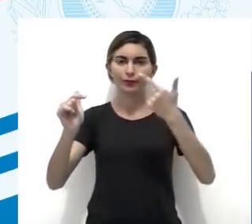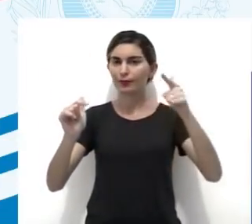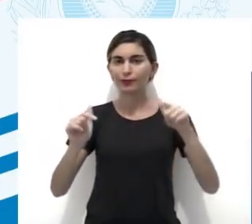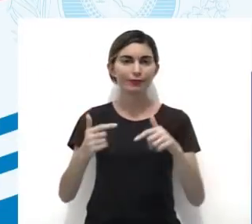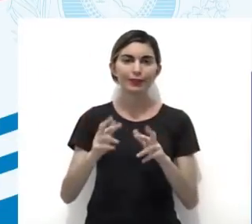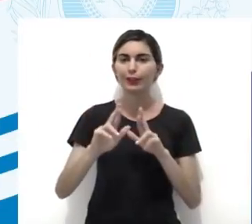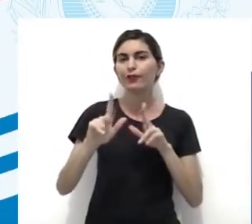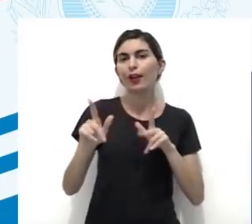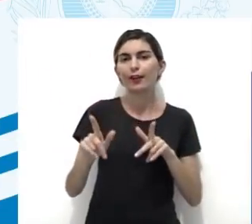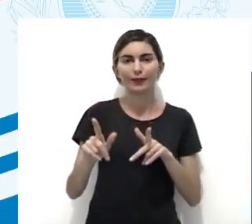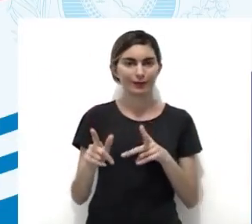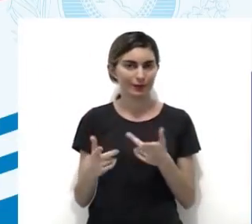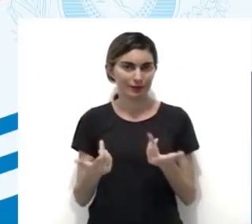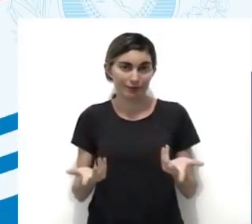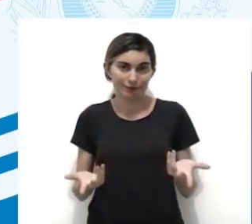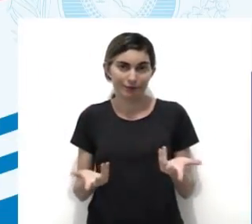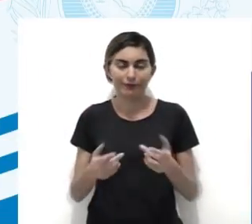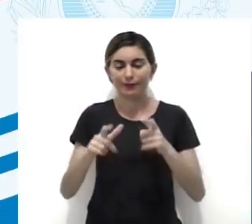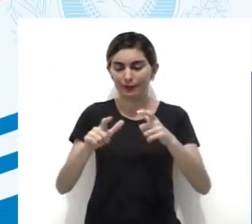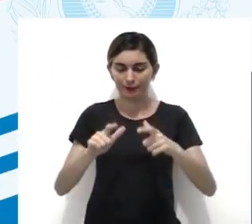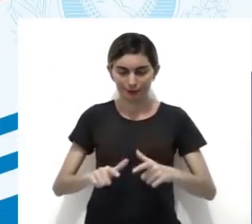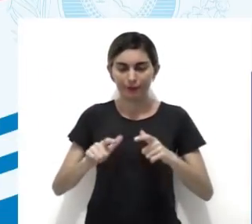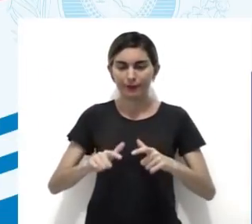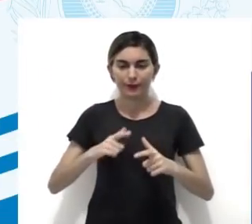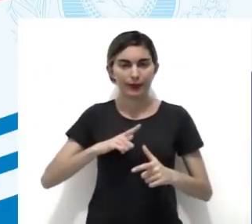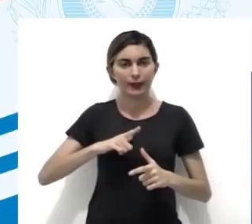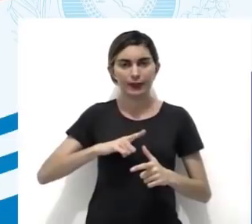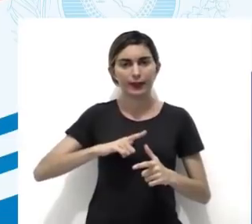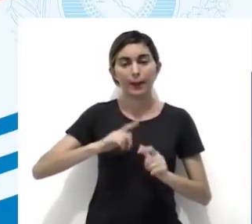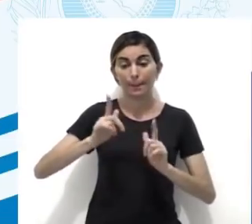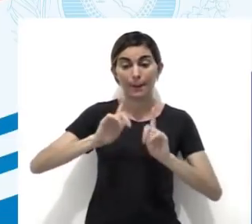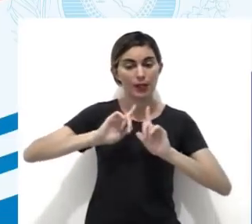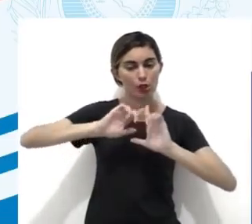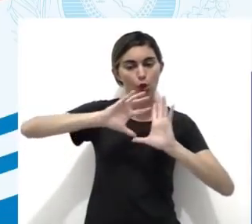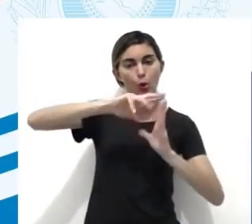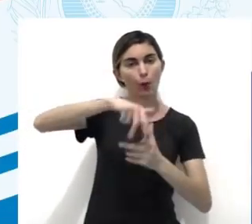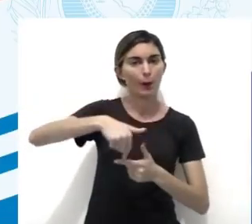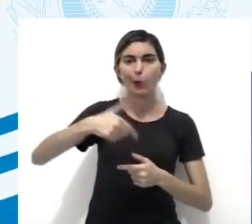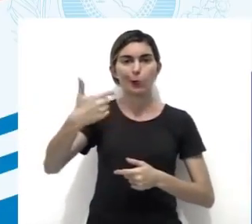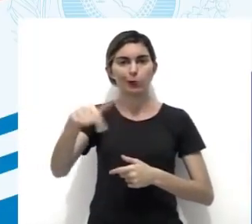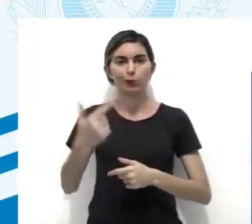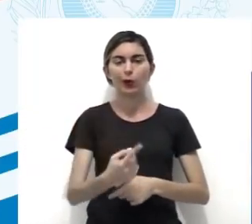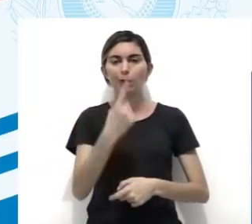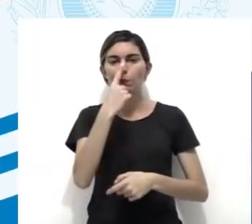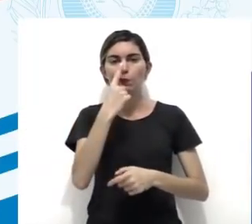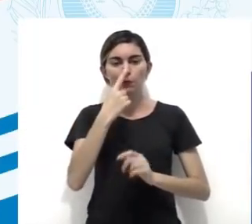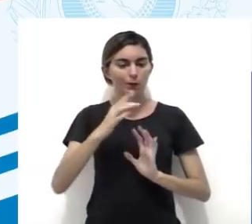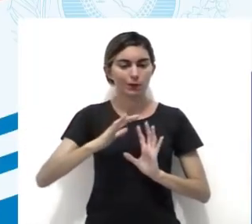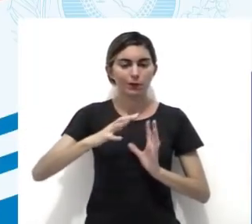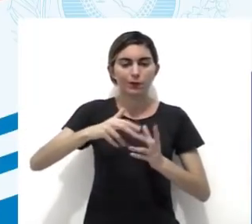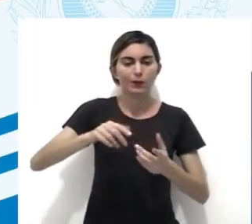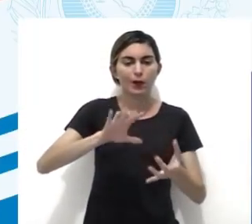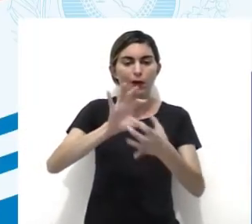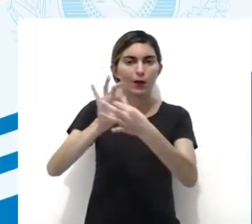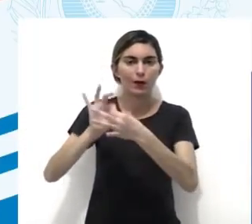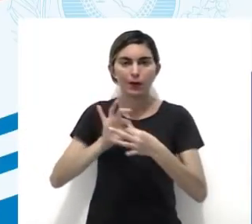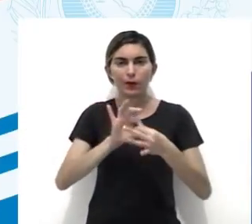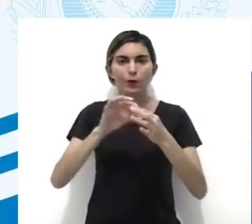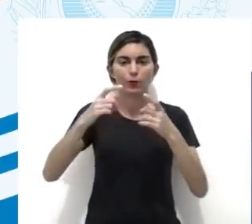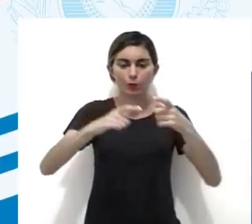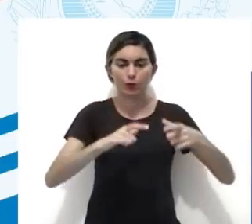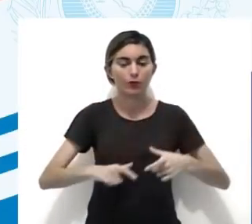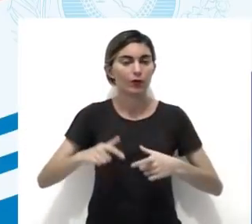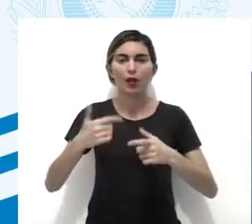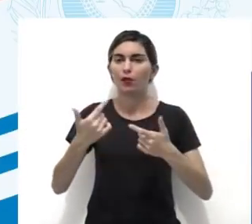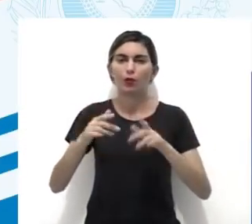não vai ter, né? Na escala regional a gente ainda tem, mas na escala global a gente não tem essa ligação com os lugares, e sim